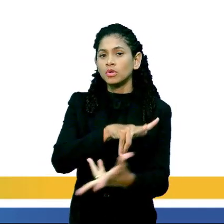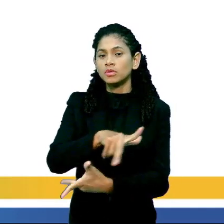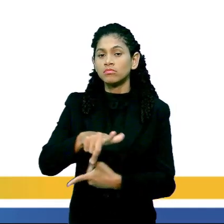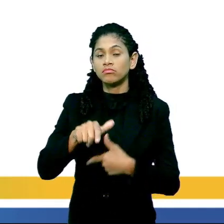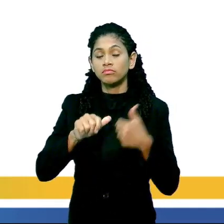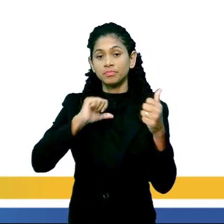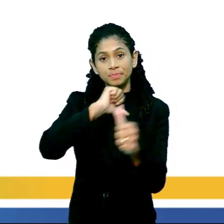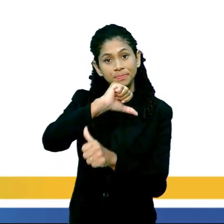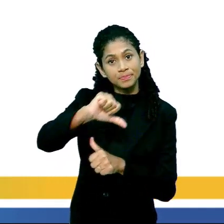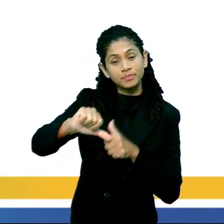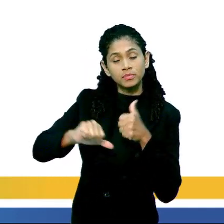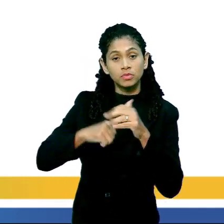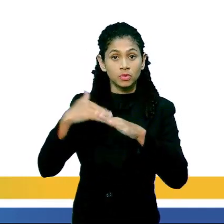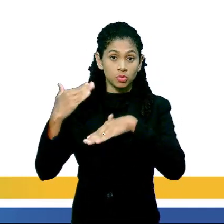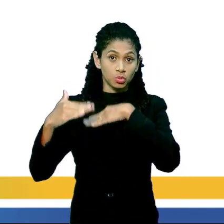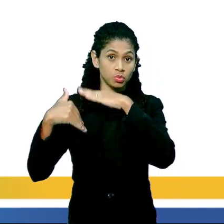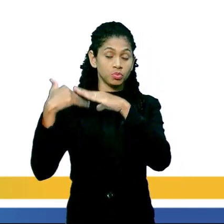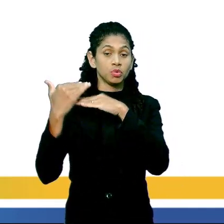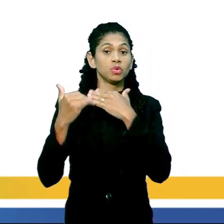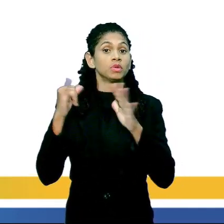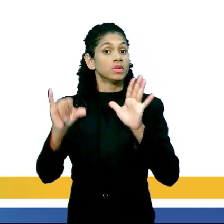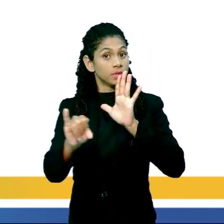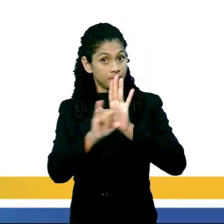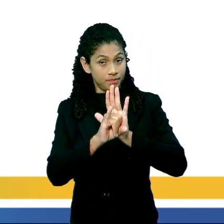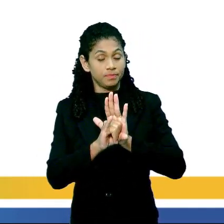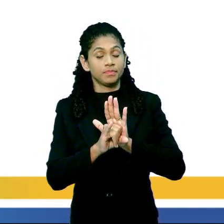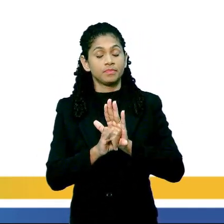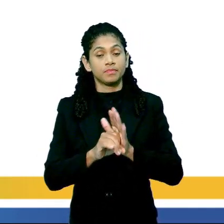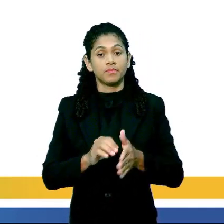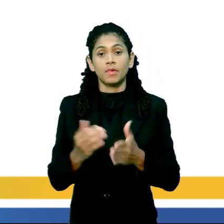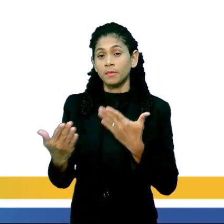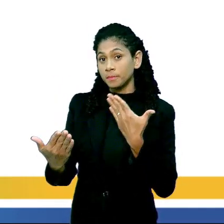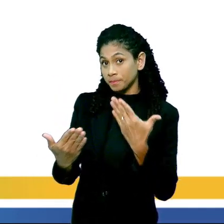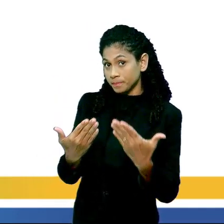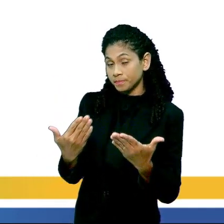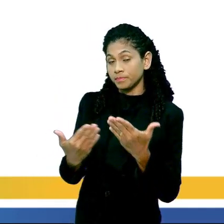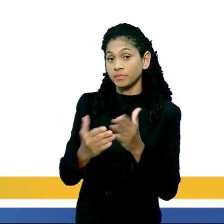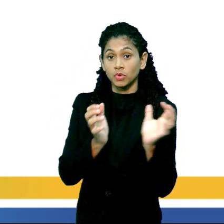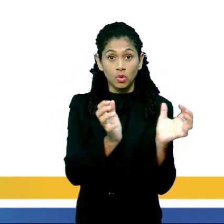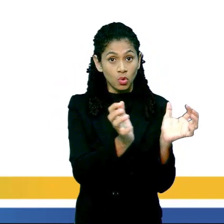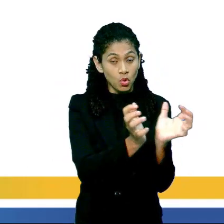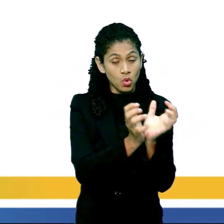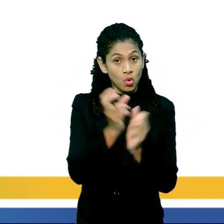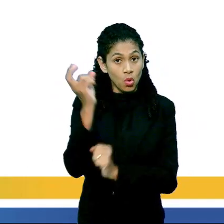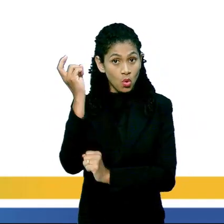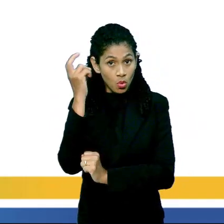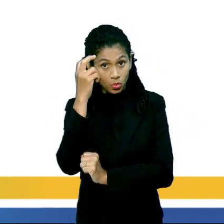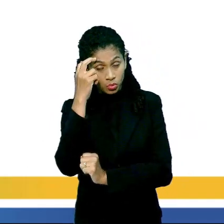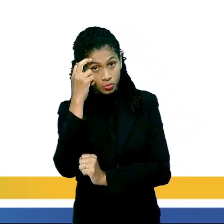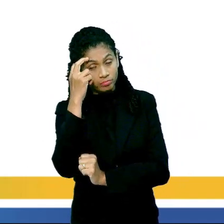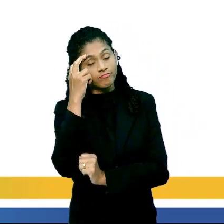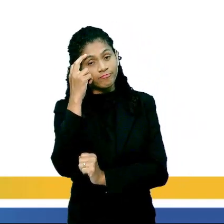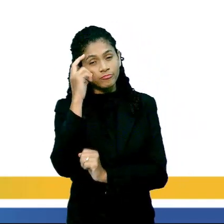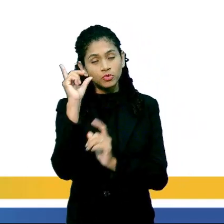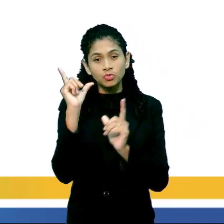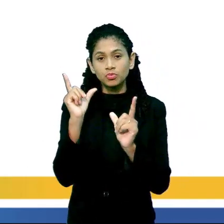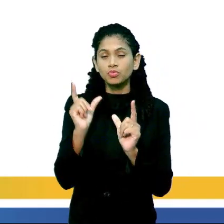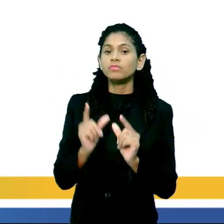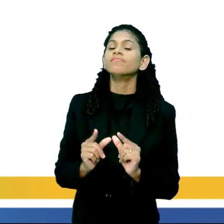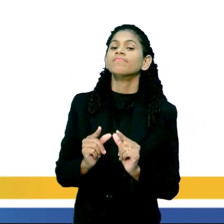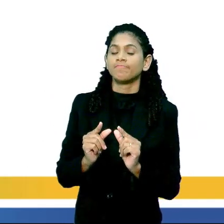forma dos sujeitos construírem suas identidades. Paralelamente, grupos culturais minoritários disputam